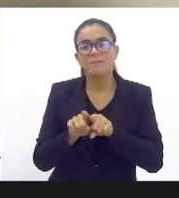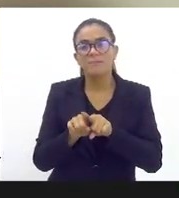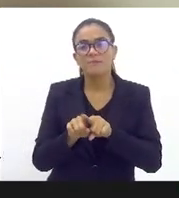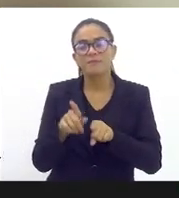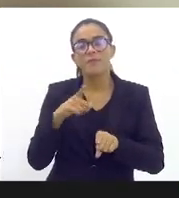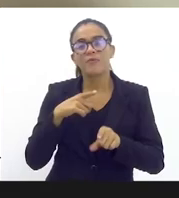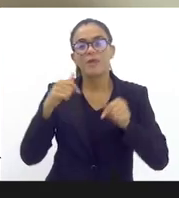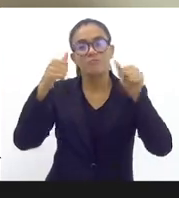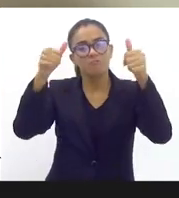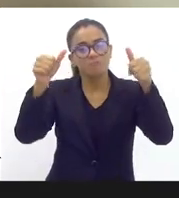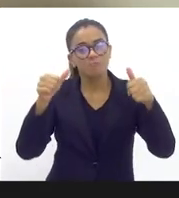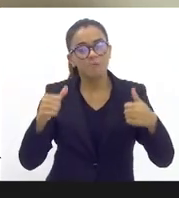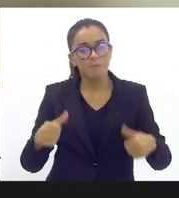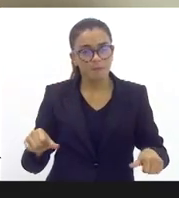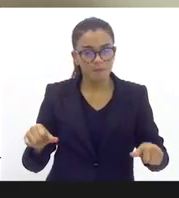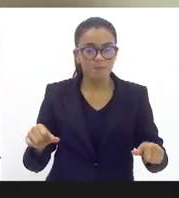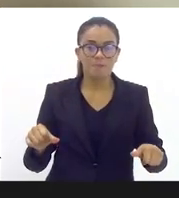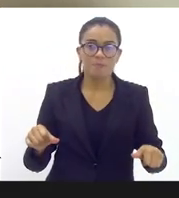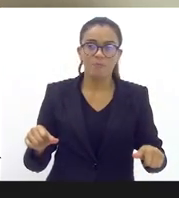um painel com